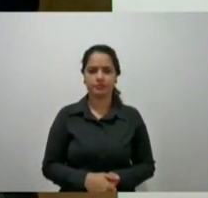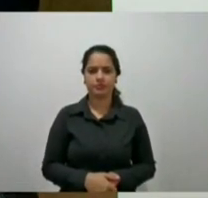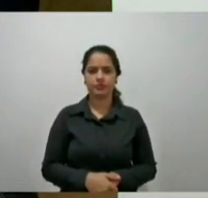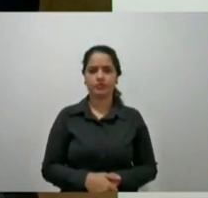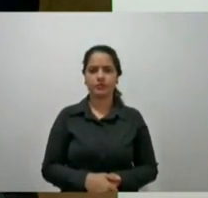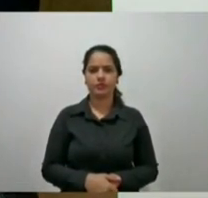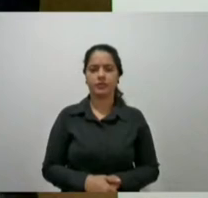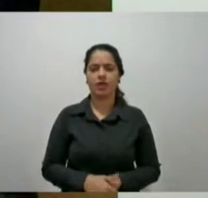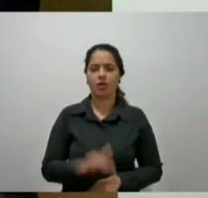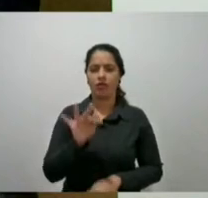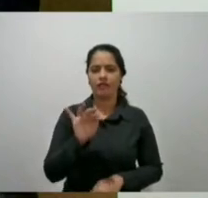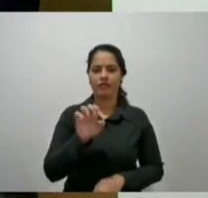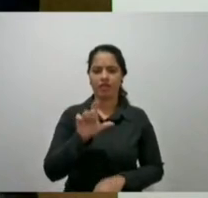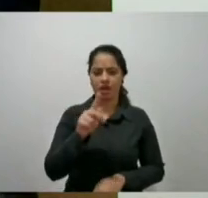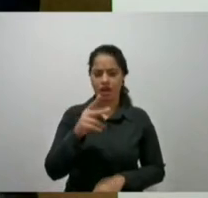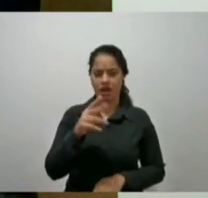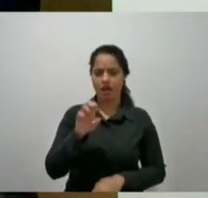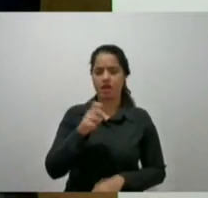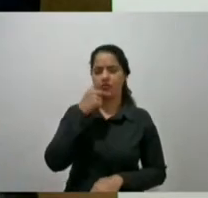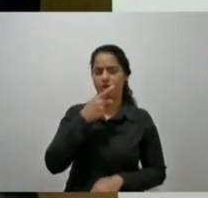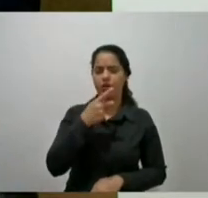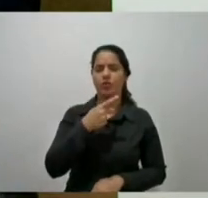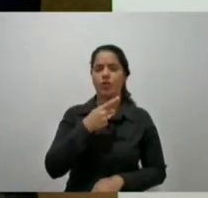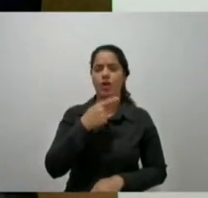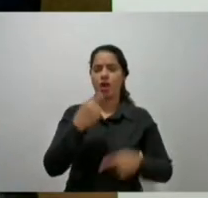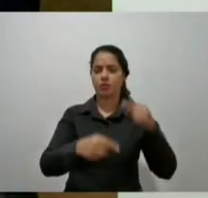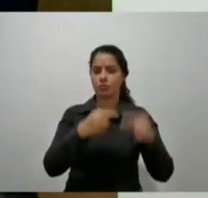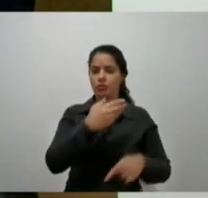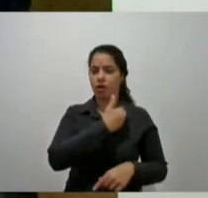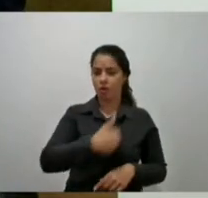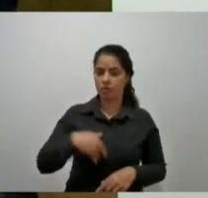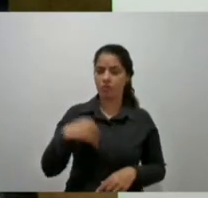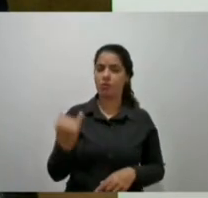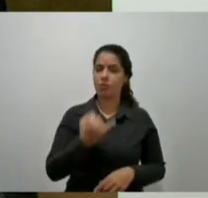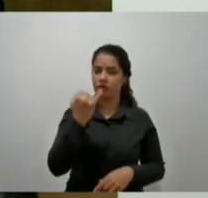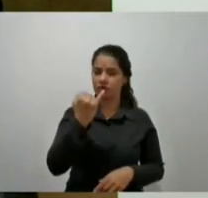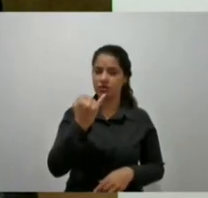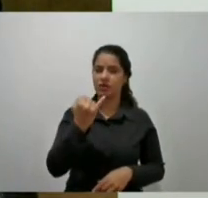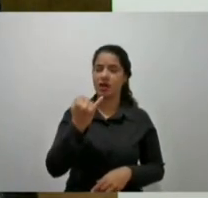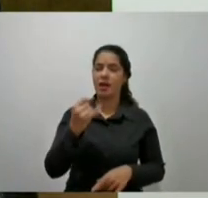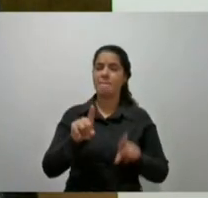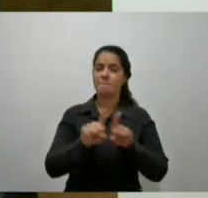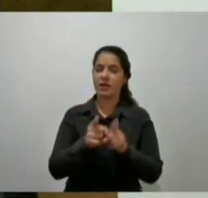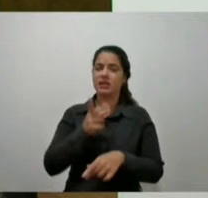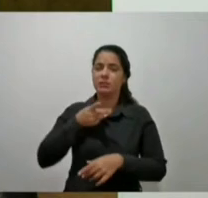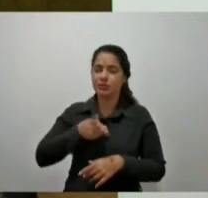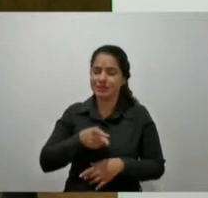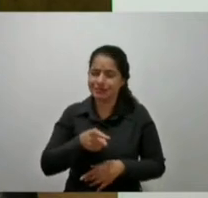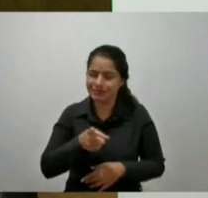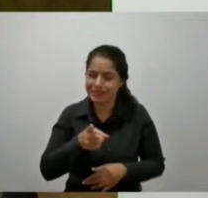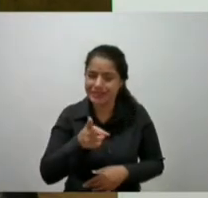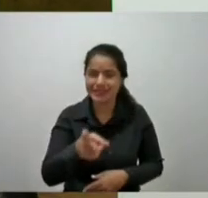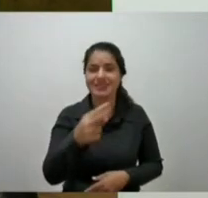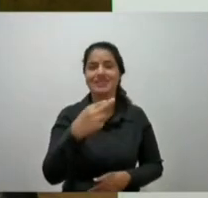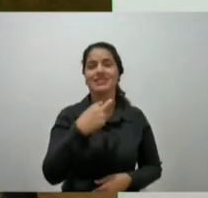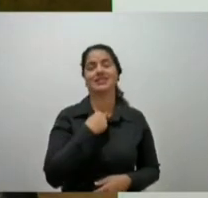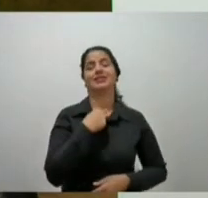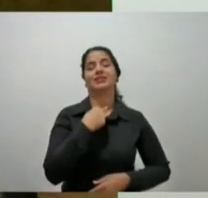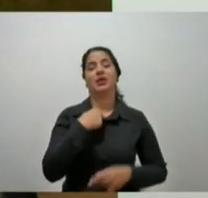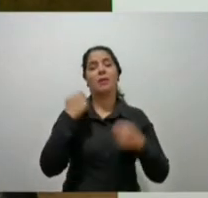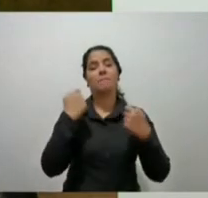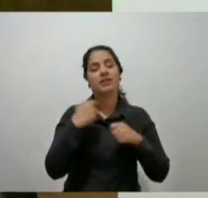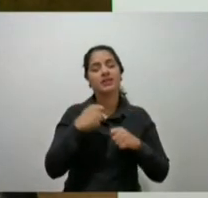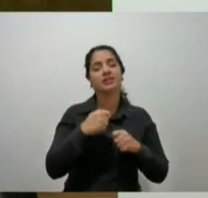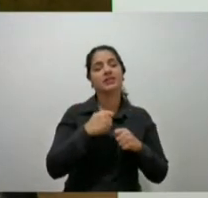interessante, que as políticas públicas, elas são importantes, mas elas não podem ser definitivas. Elas têm que ser uma transição para que